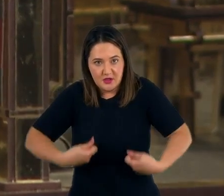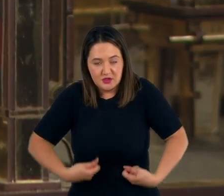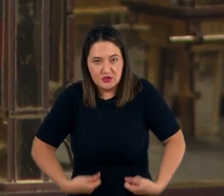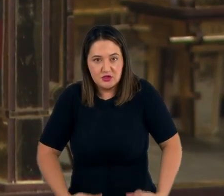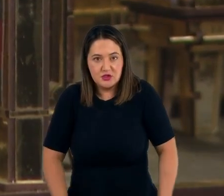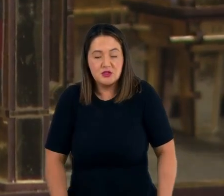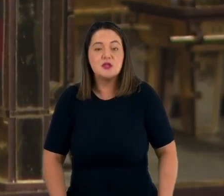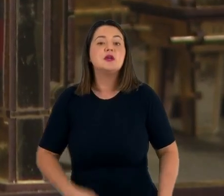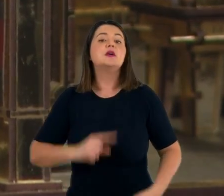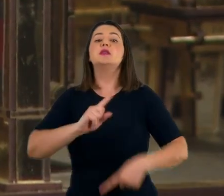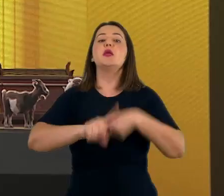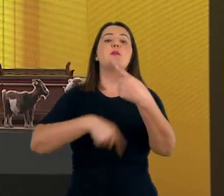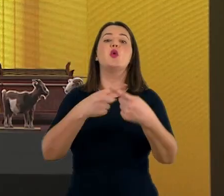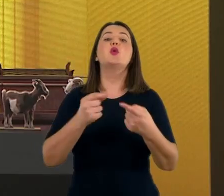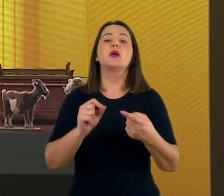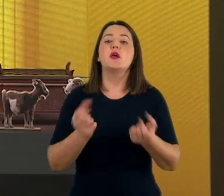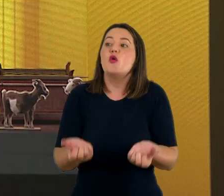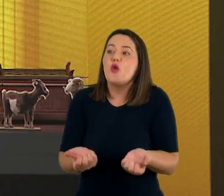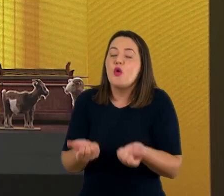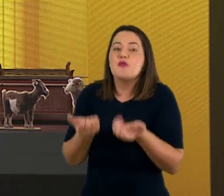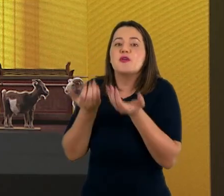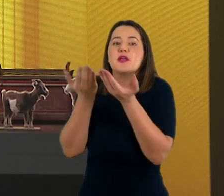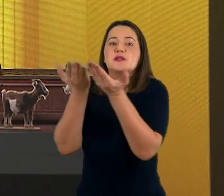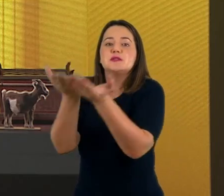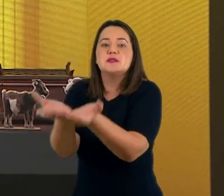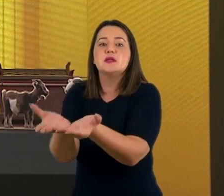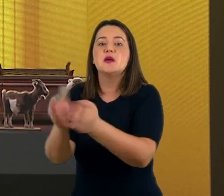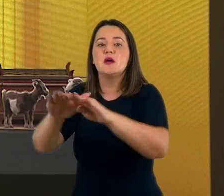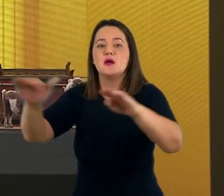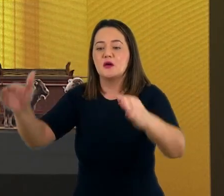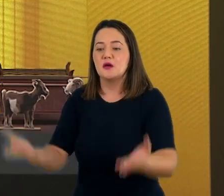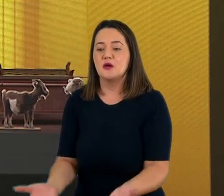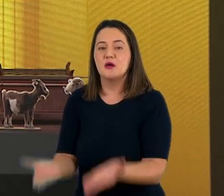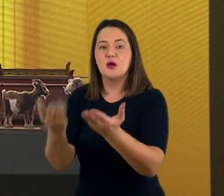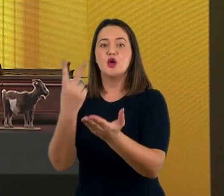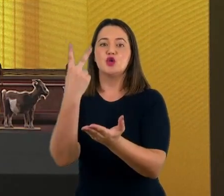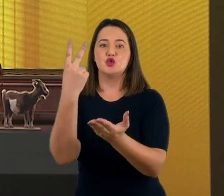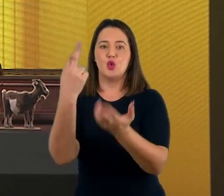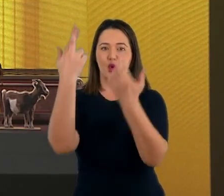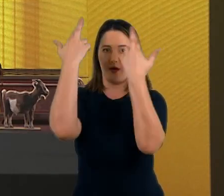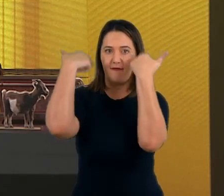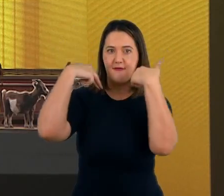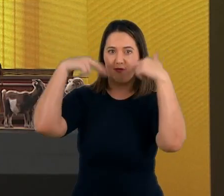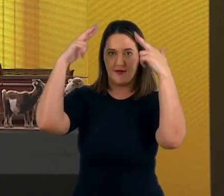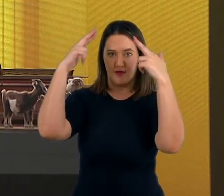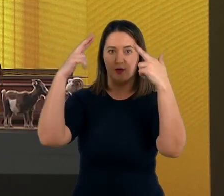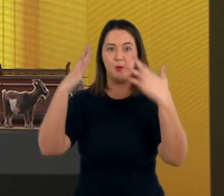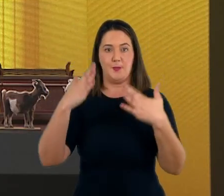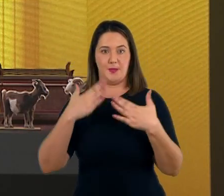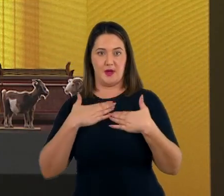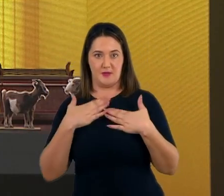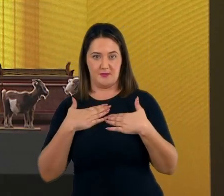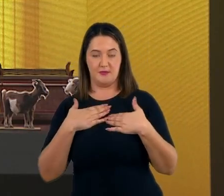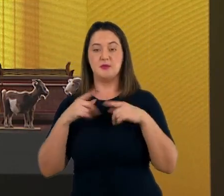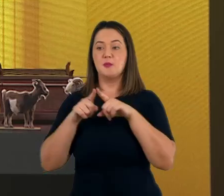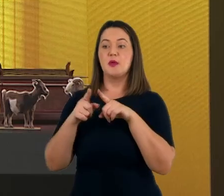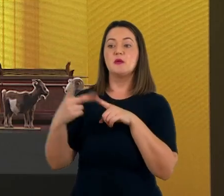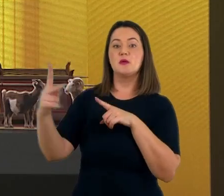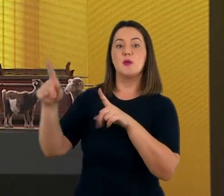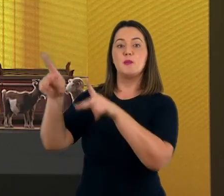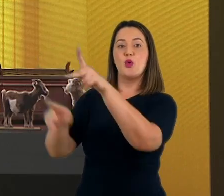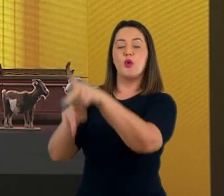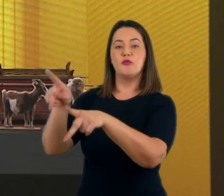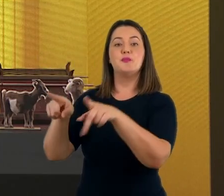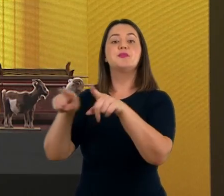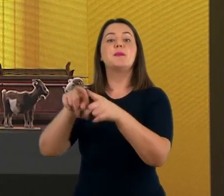novo esse traje e oferecia em holocausto 2 carneiros, para si e para o